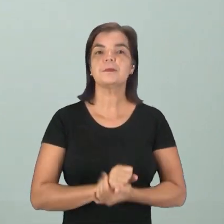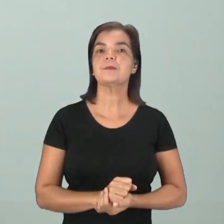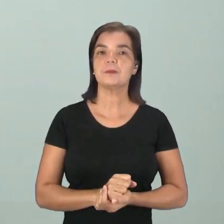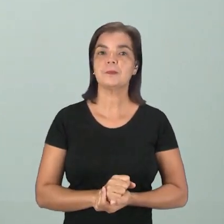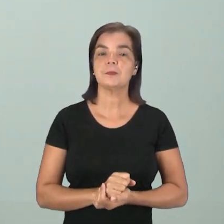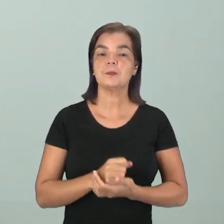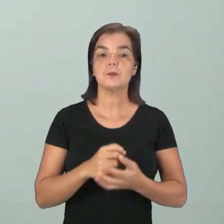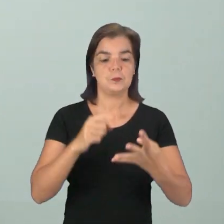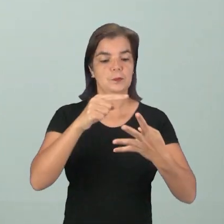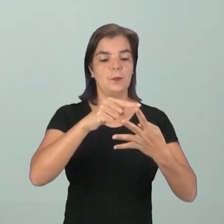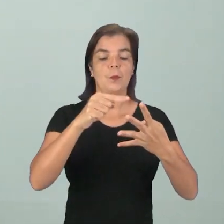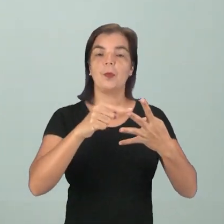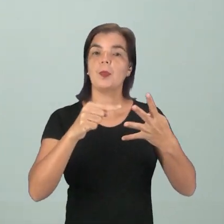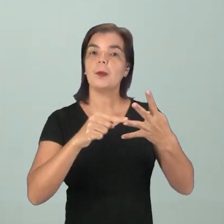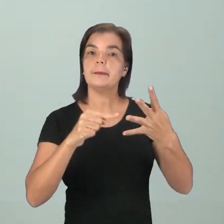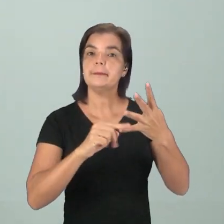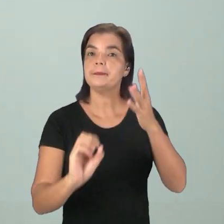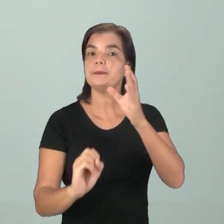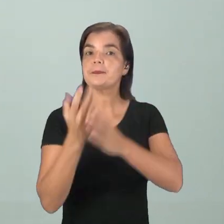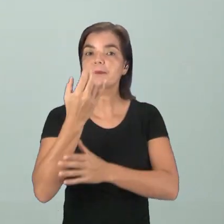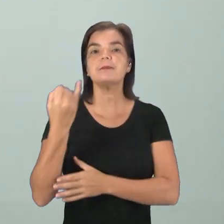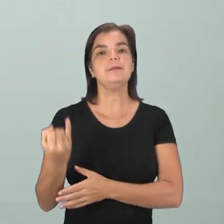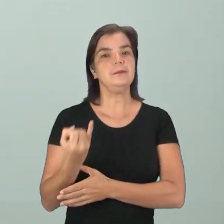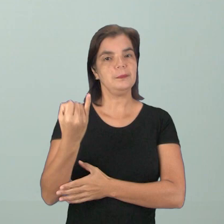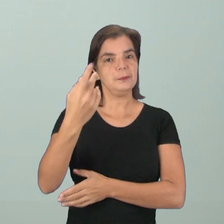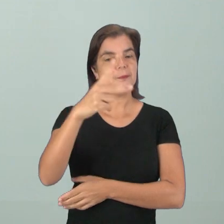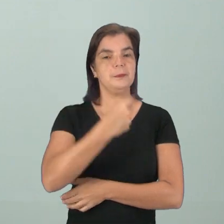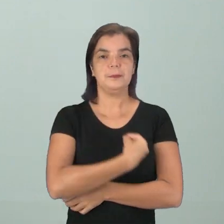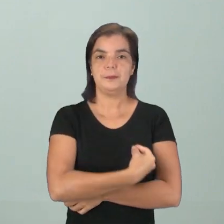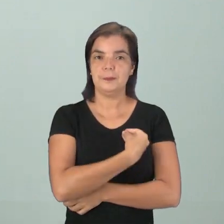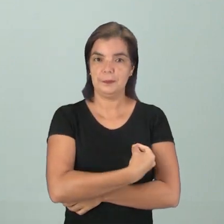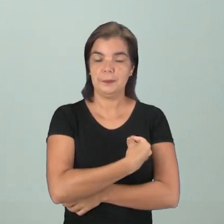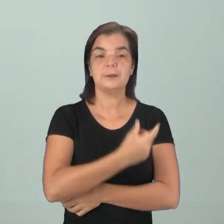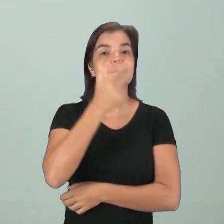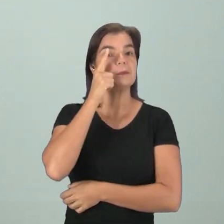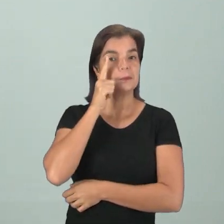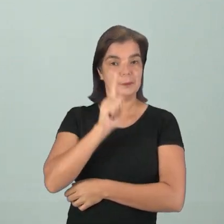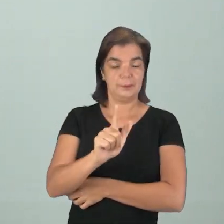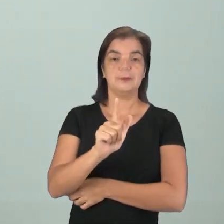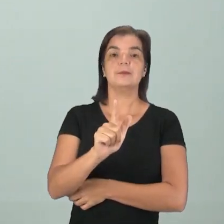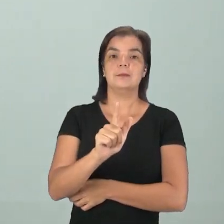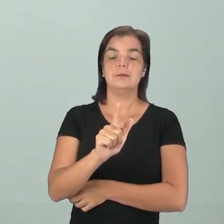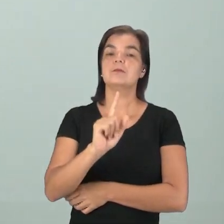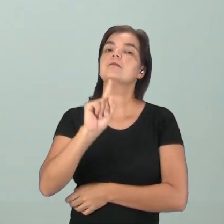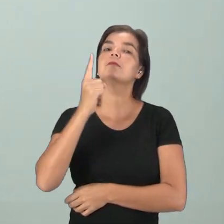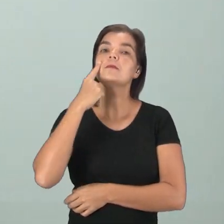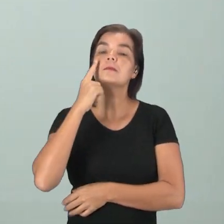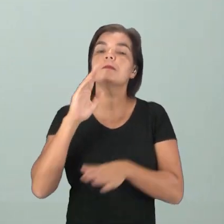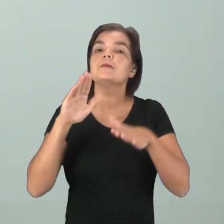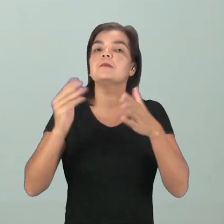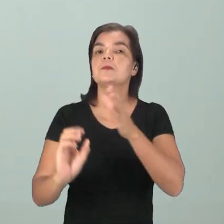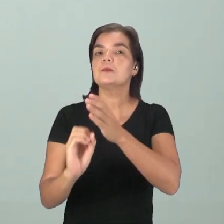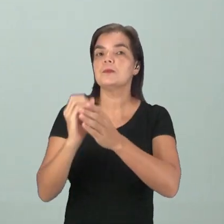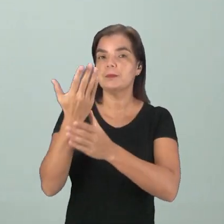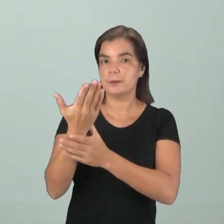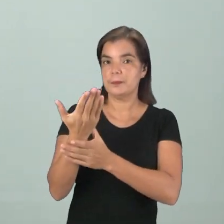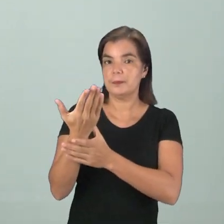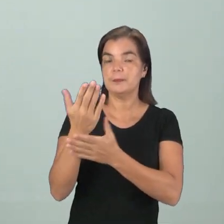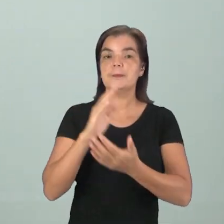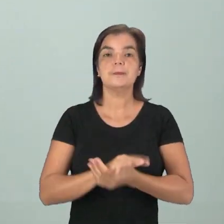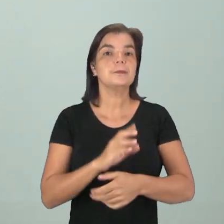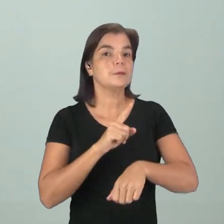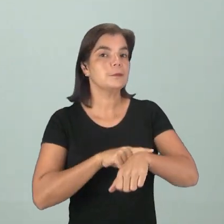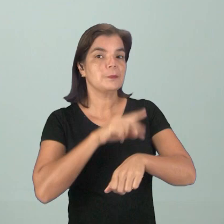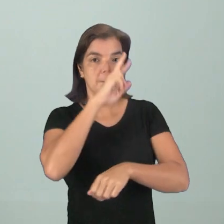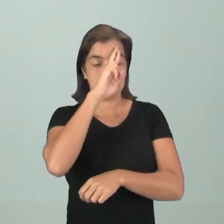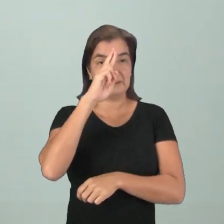pegar 4 acontecimentos marcantes na vida de vocês, que vocês consideram marcantes, e determinar esses acontecimentos tanto no